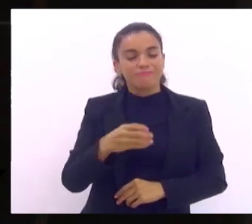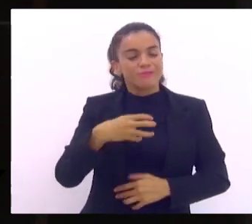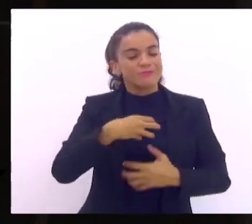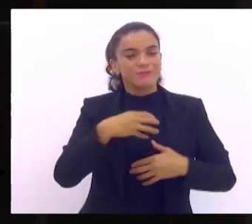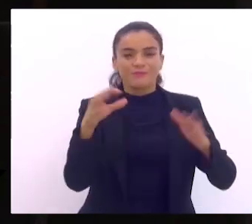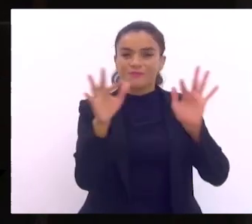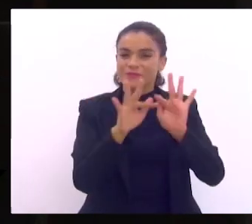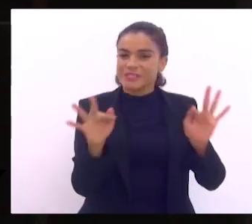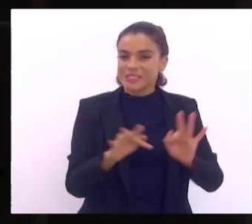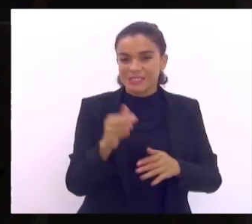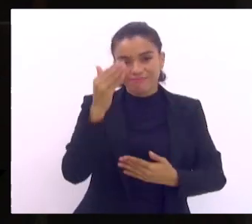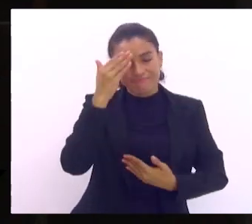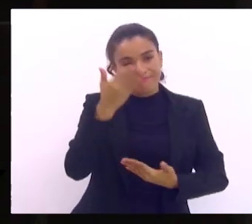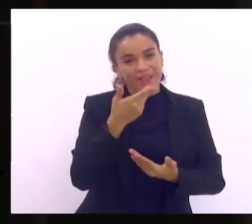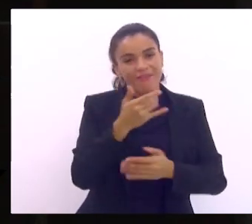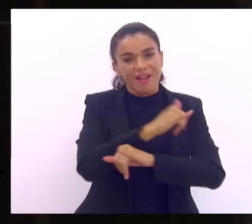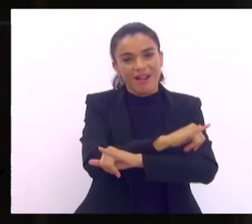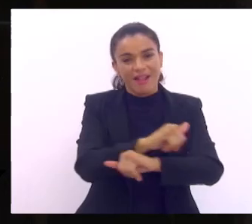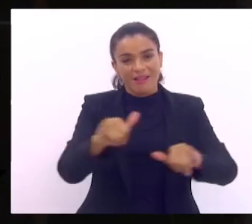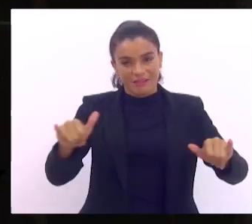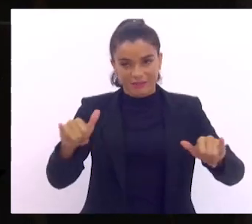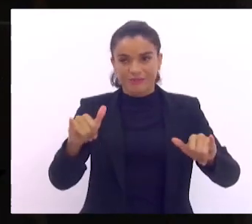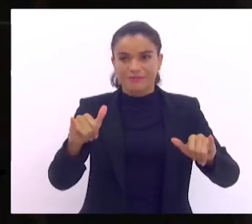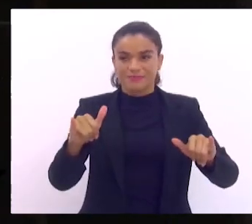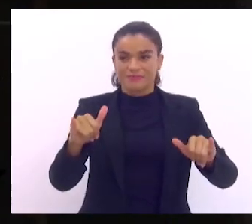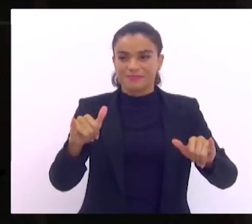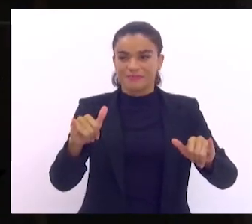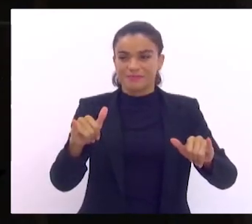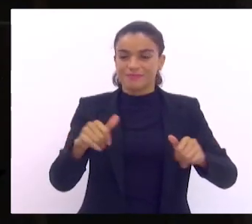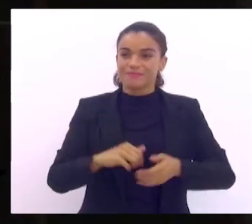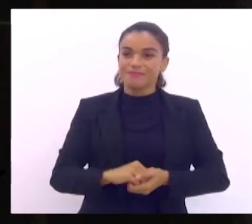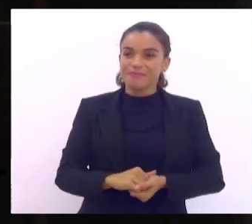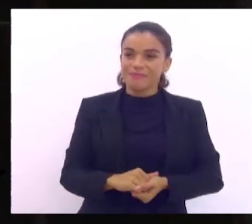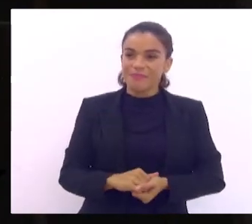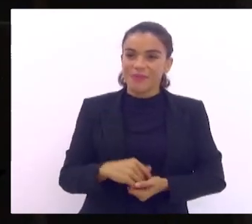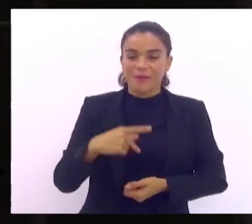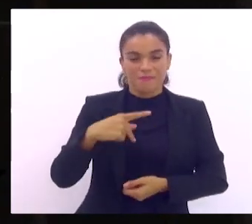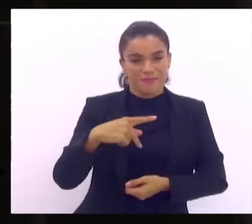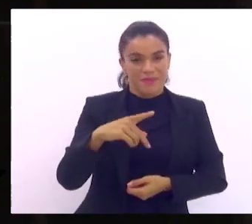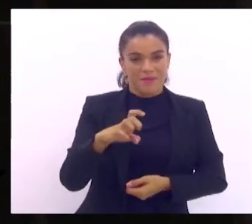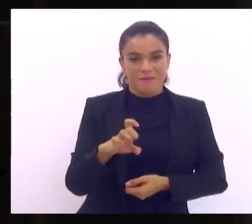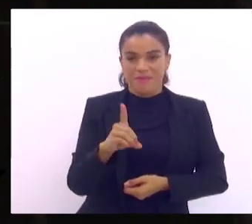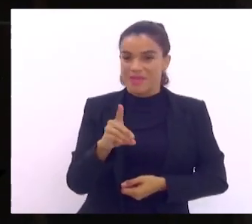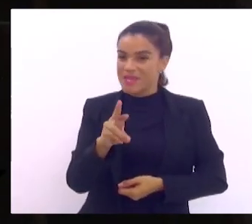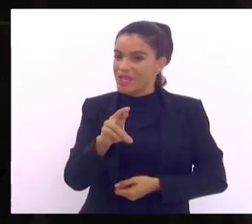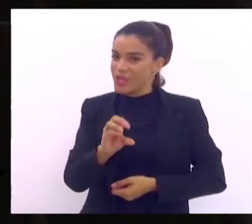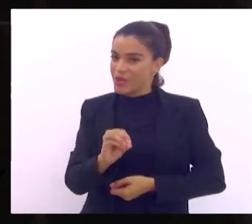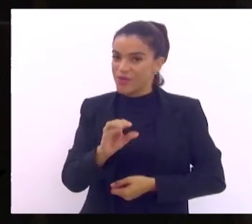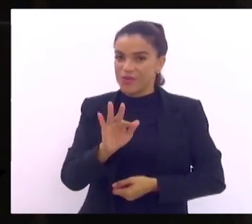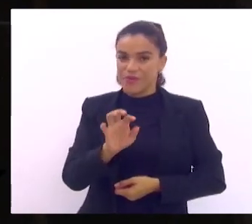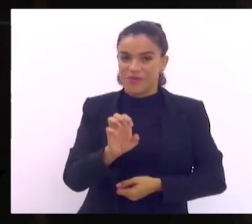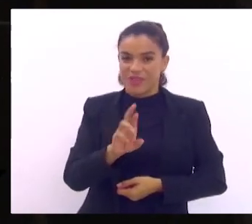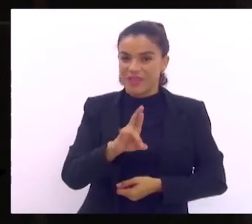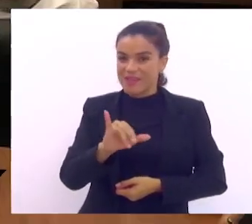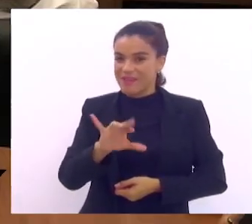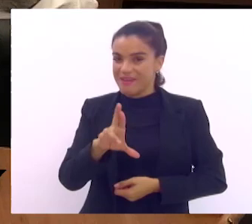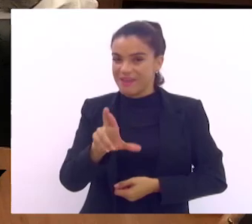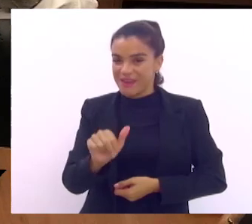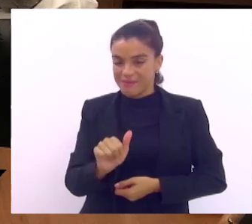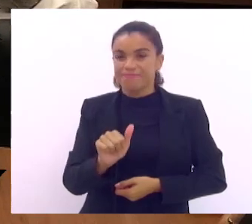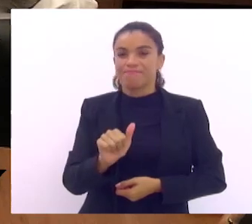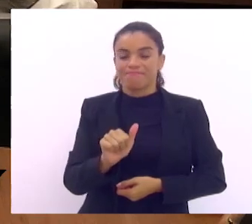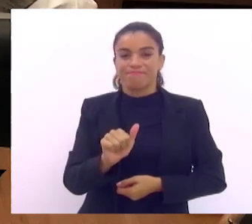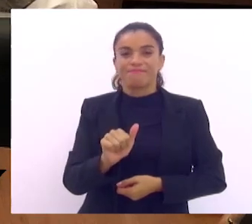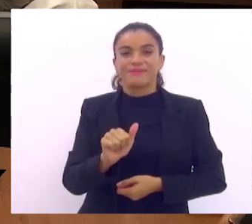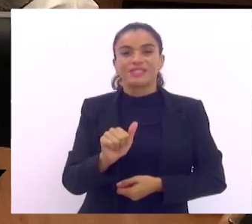e grato em dizer a todos que, não preciso nem dizer, Pedro Ferreira, filho do seu Pedro Ferreira, de Resende,